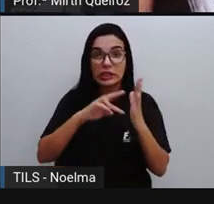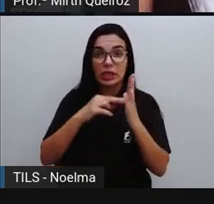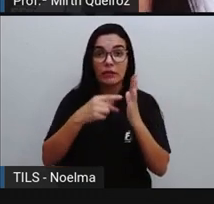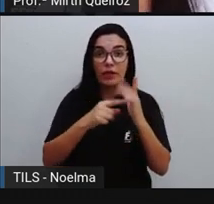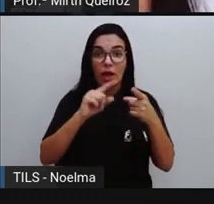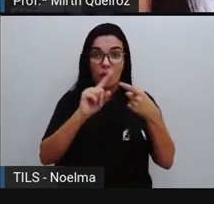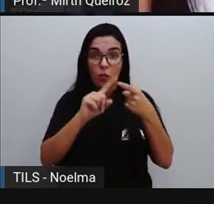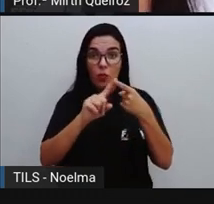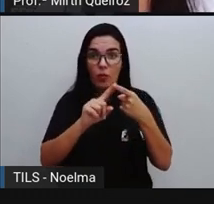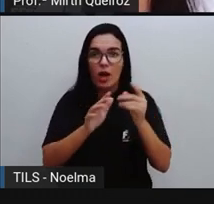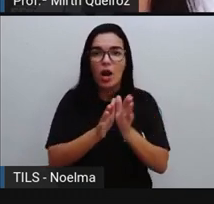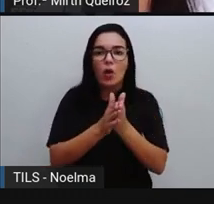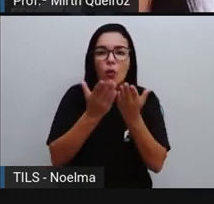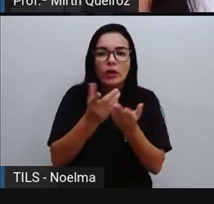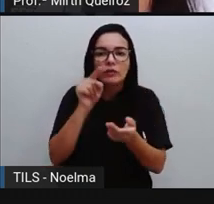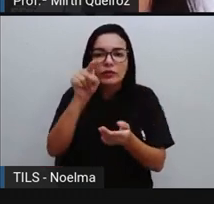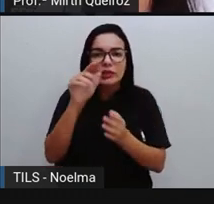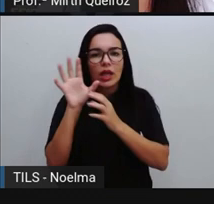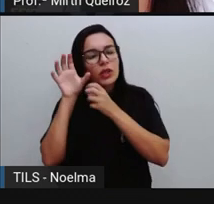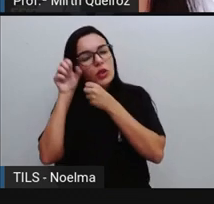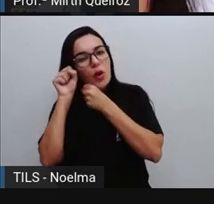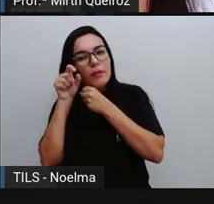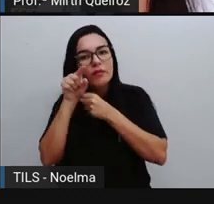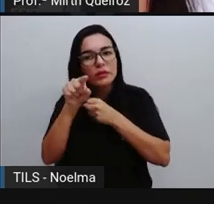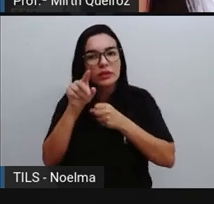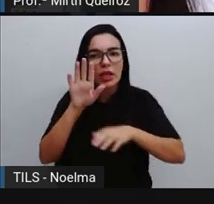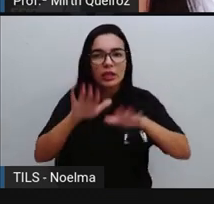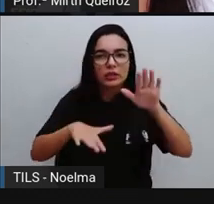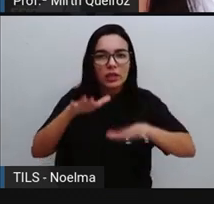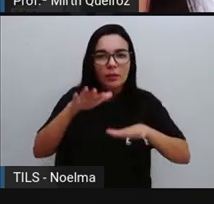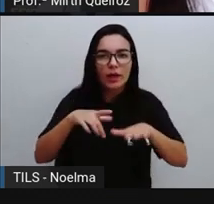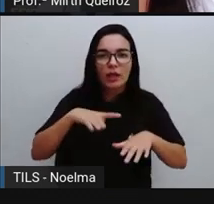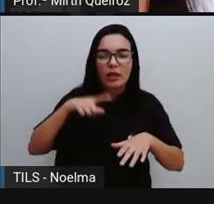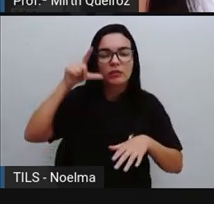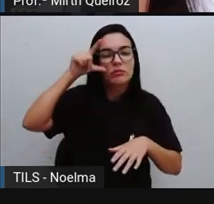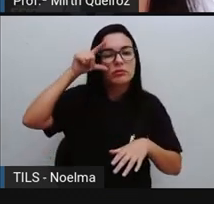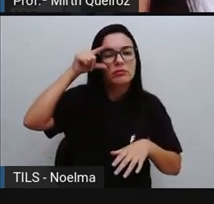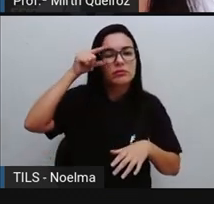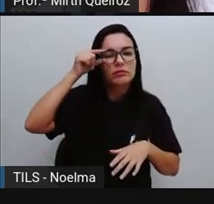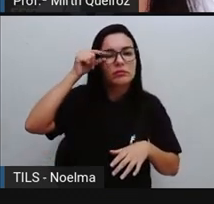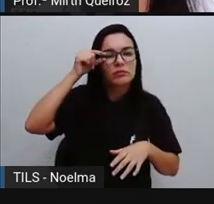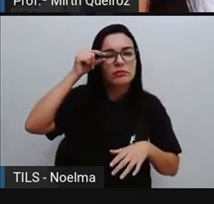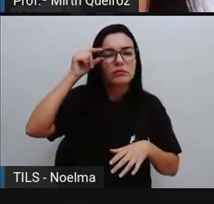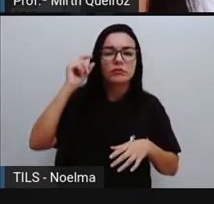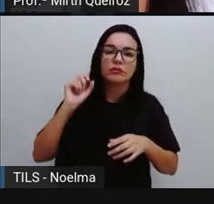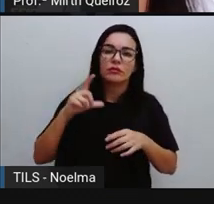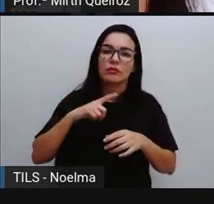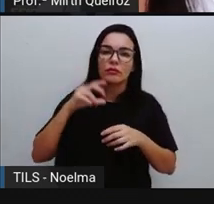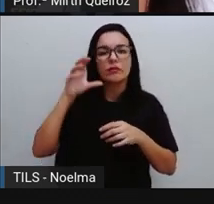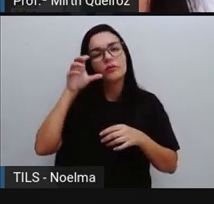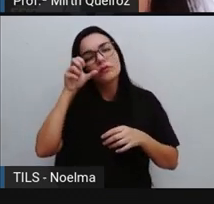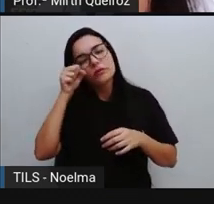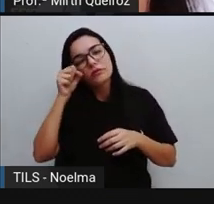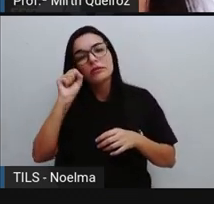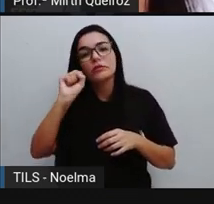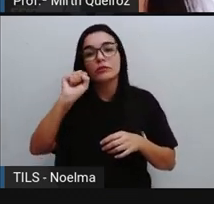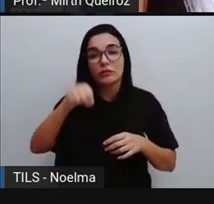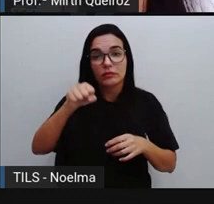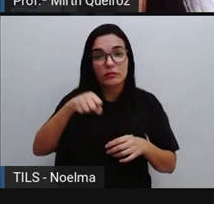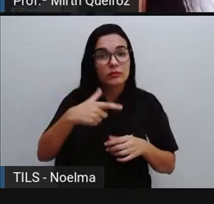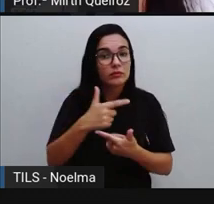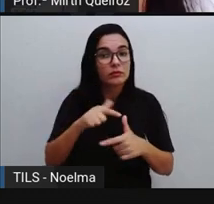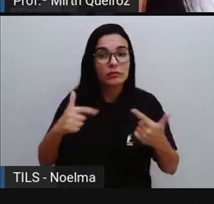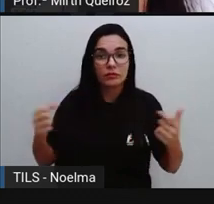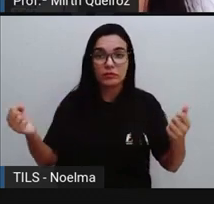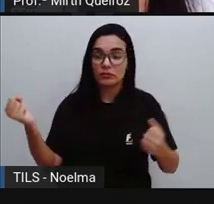Significados, né? O 1. Quando você dorme, você em geral está com os olhos fechados, em pleno sono. Isto é, sem